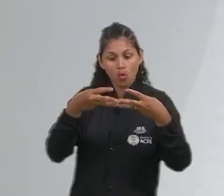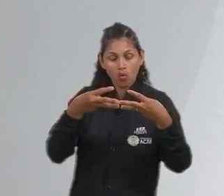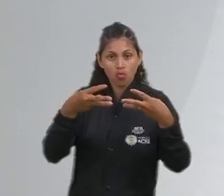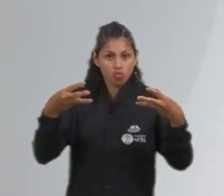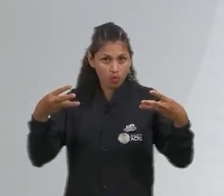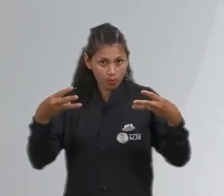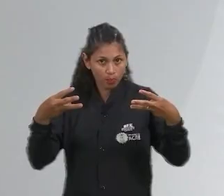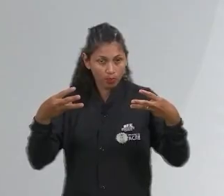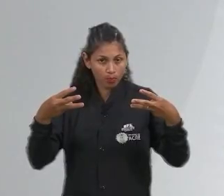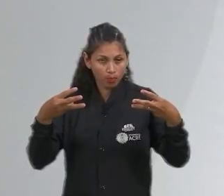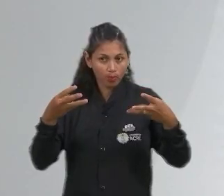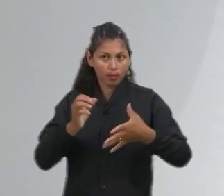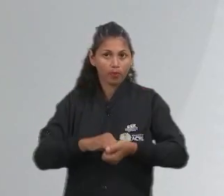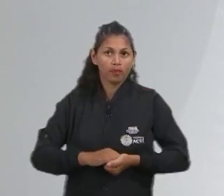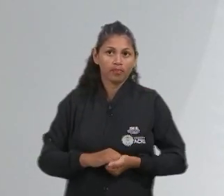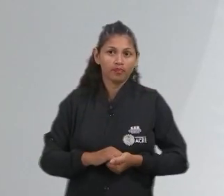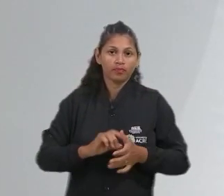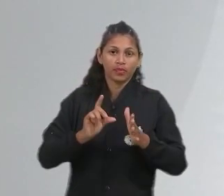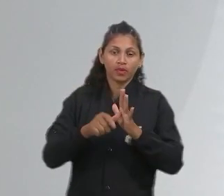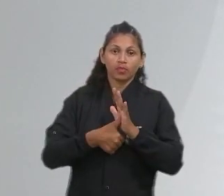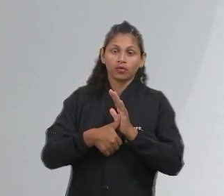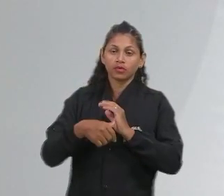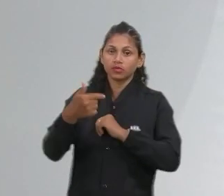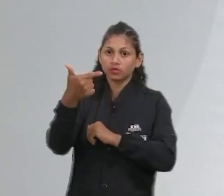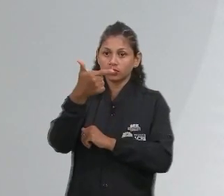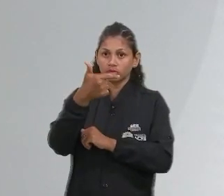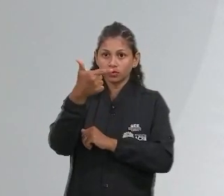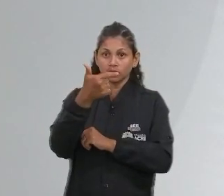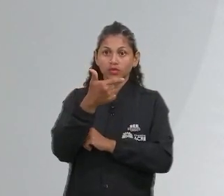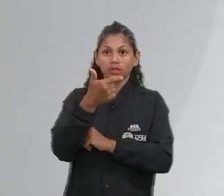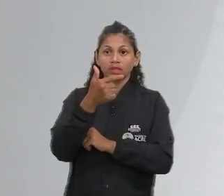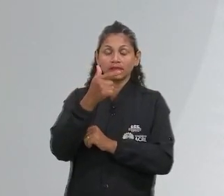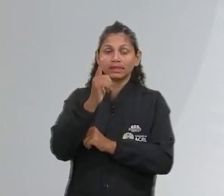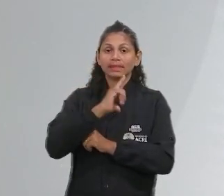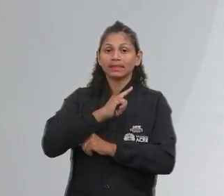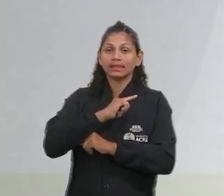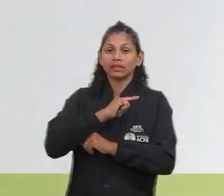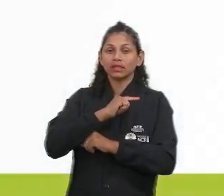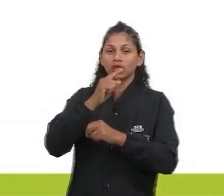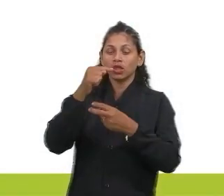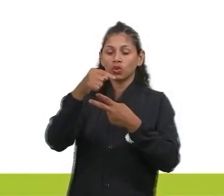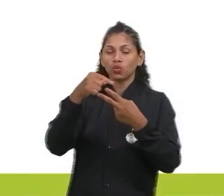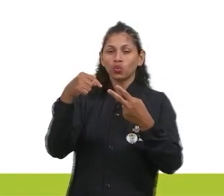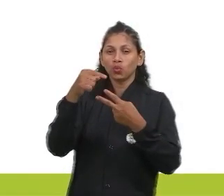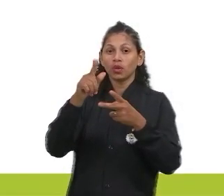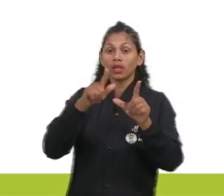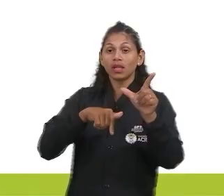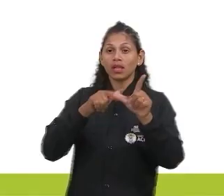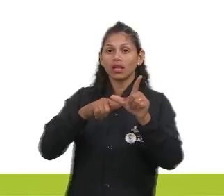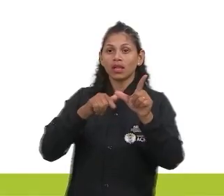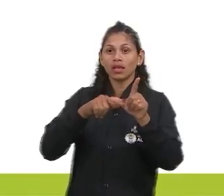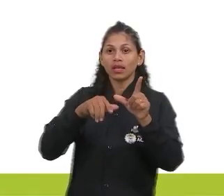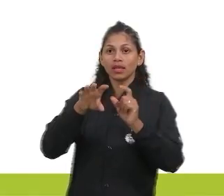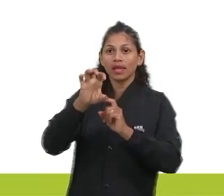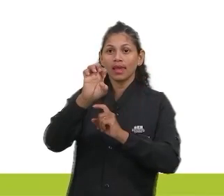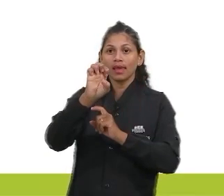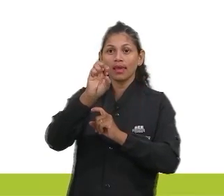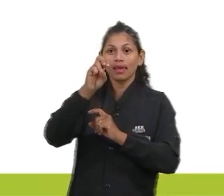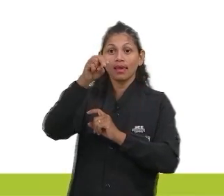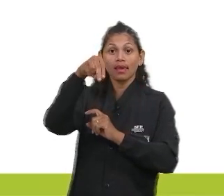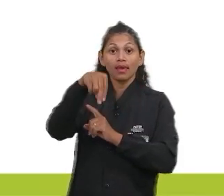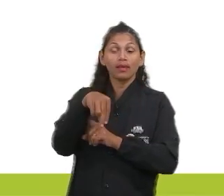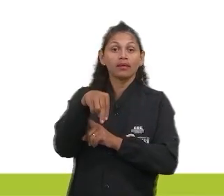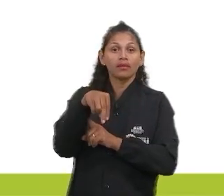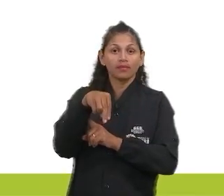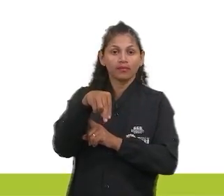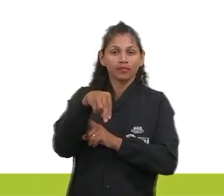do 2, eu tenho aqui duas letrinhas em. Esse em, na química, tá? Quando a